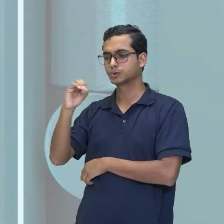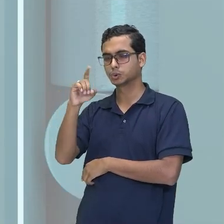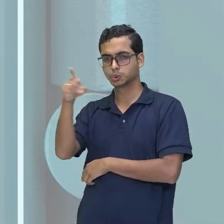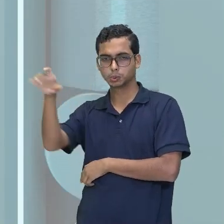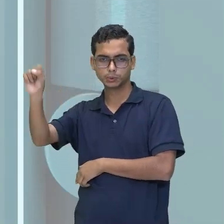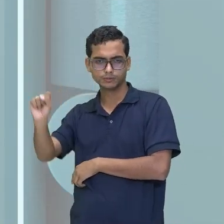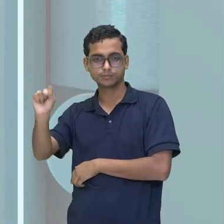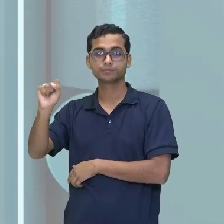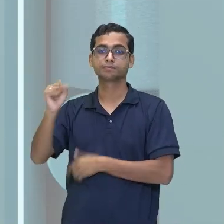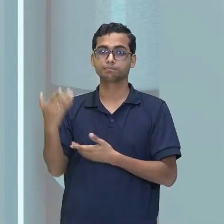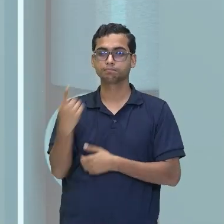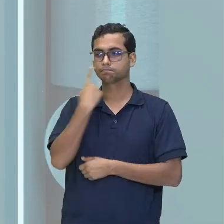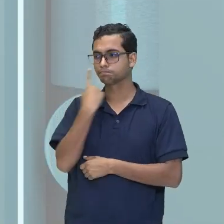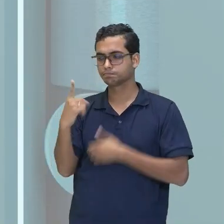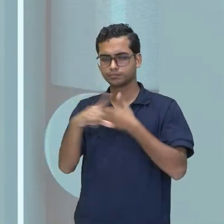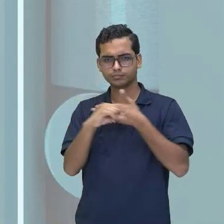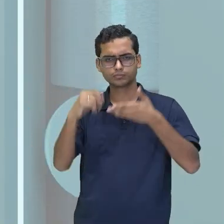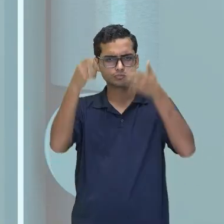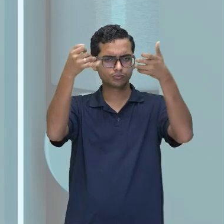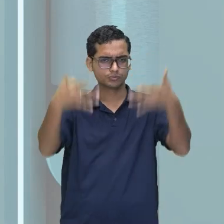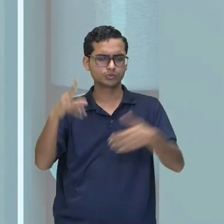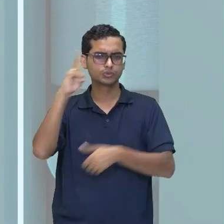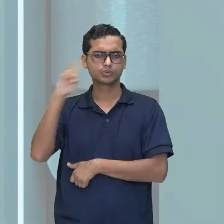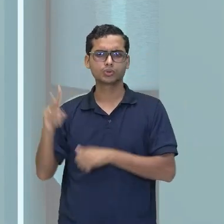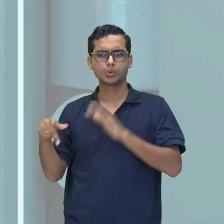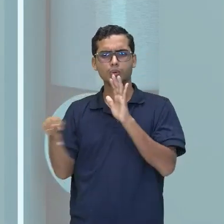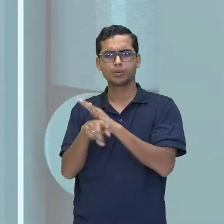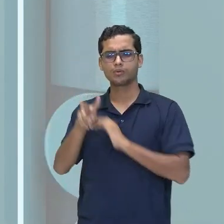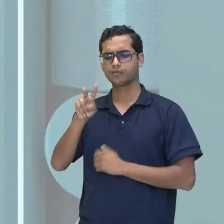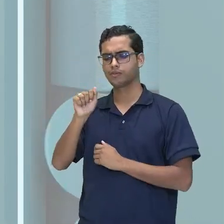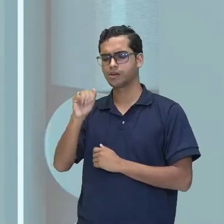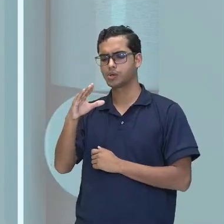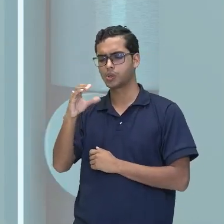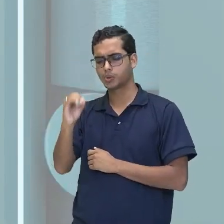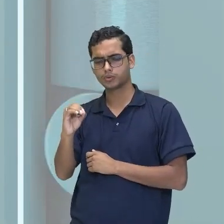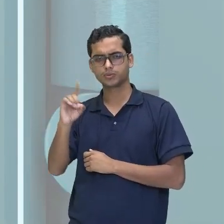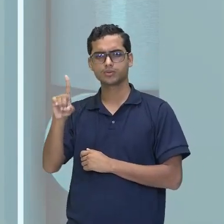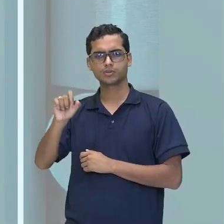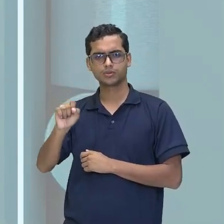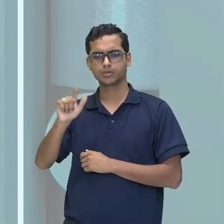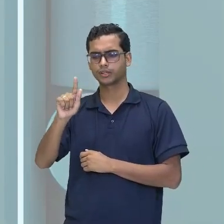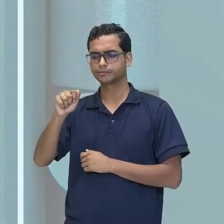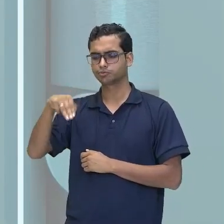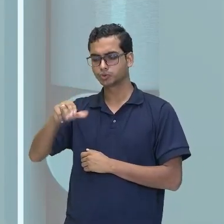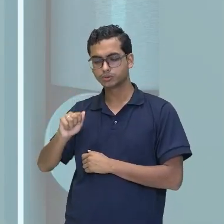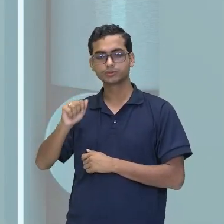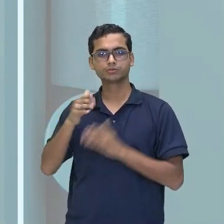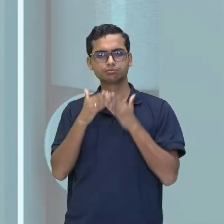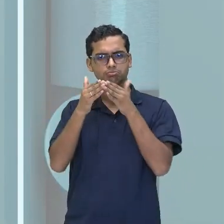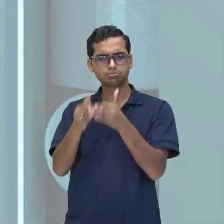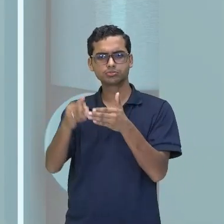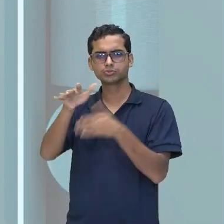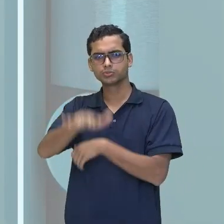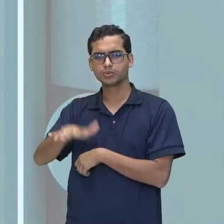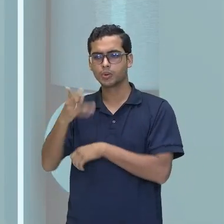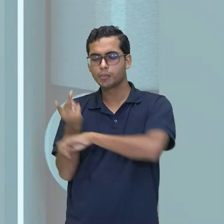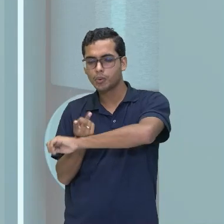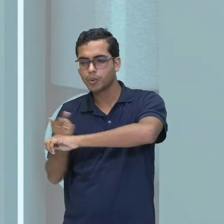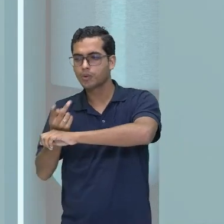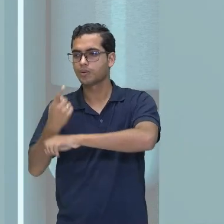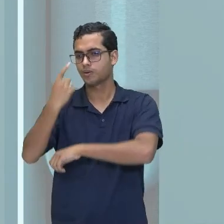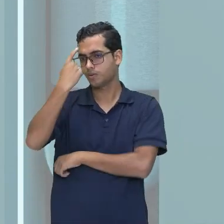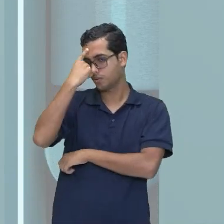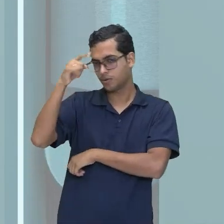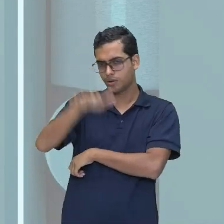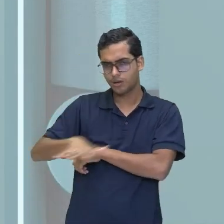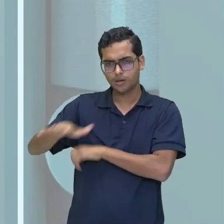contou toda a história de Vasco da Gama a caminho das Índias, que é o poema épico Os Lusíadas.